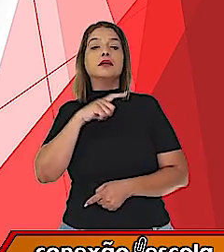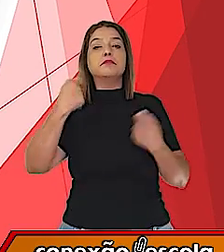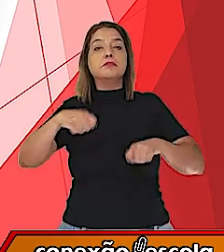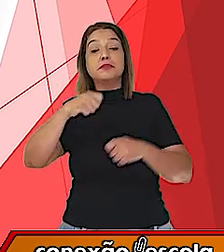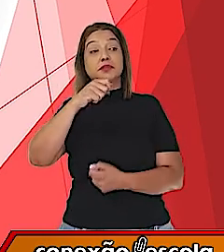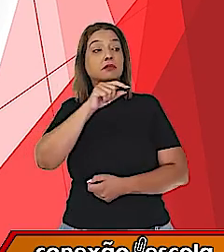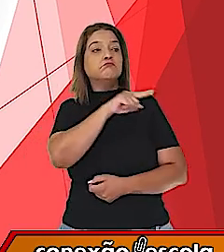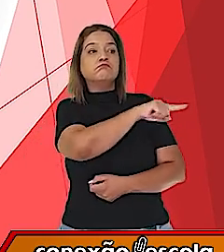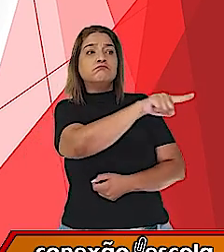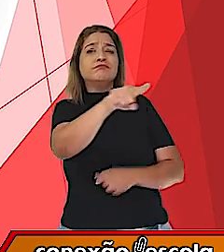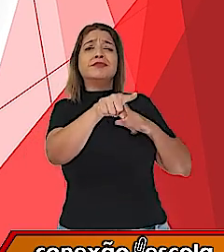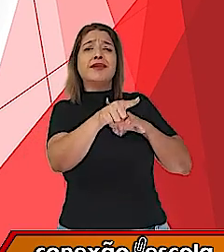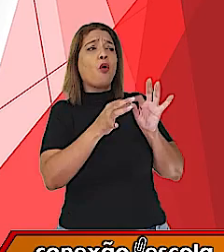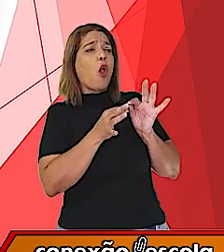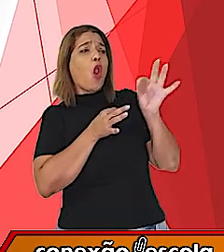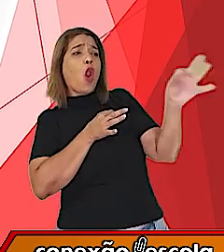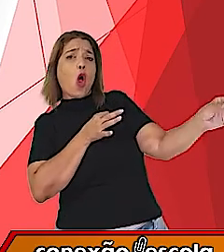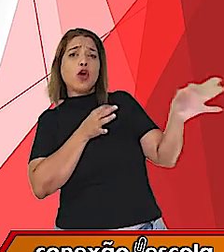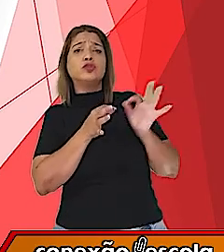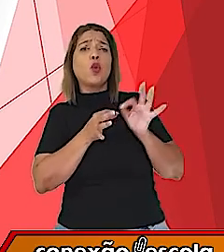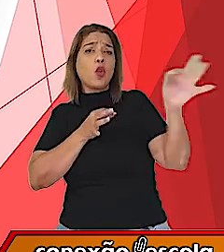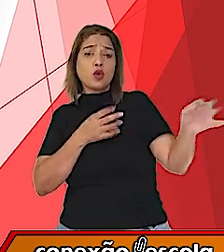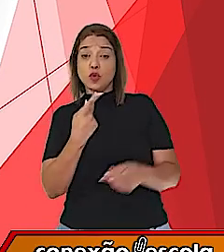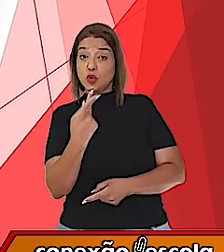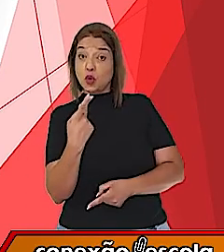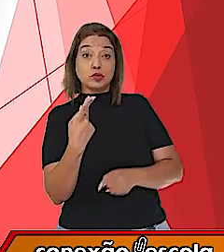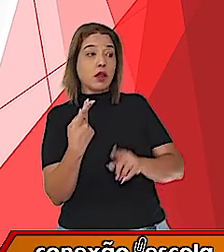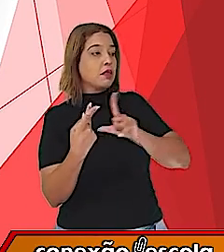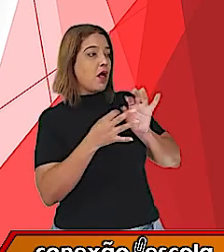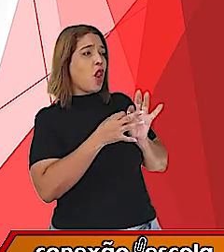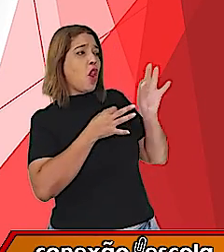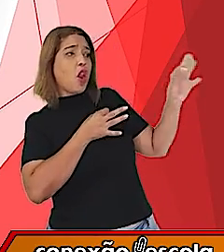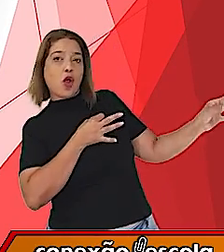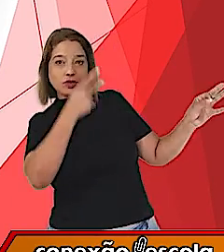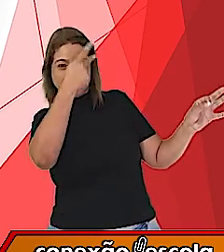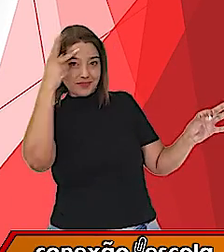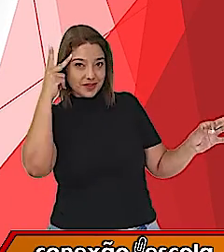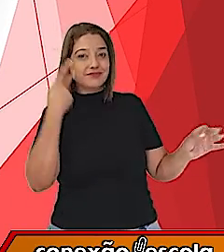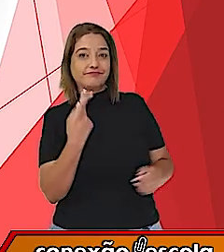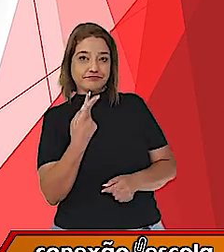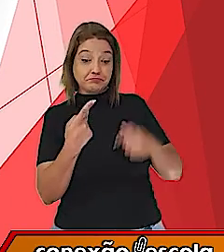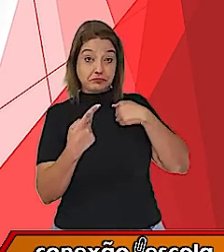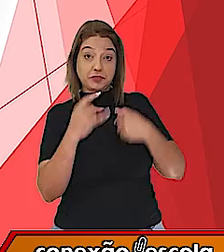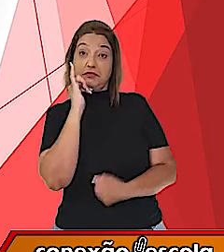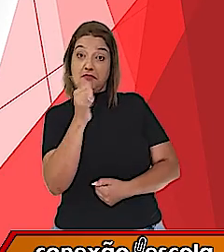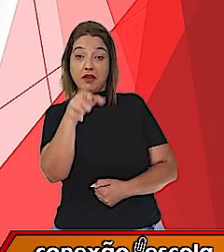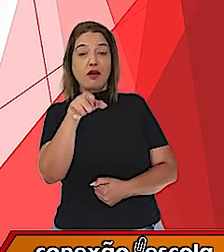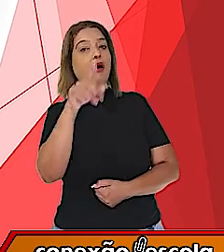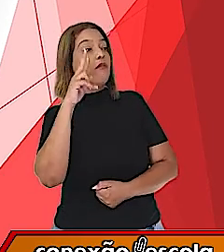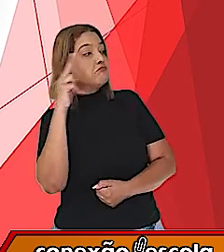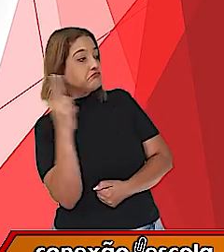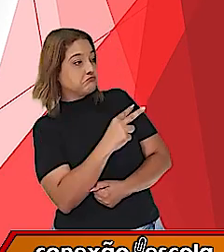seres ou coisas que se acham distantes da primeira e da segunda pessoa, do falante e do ouvinte.